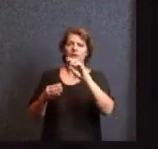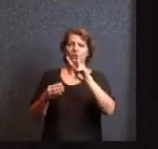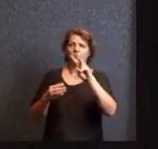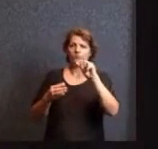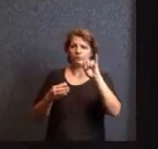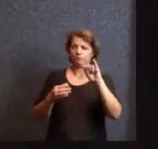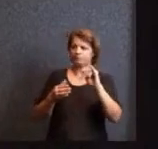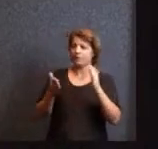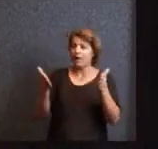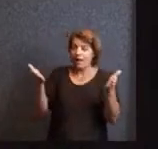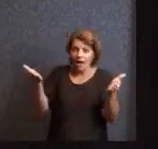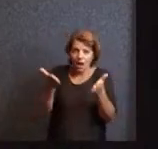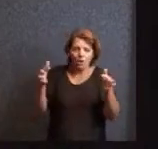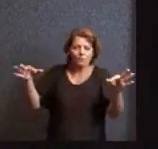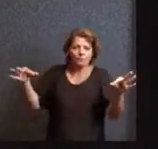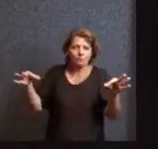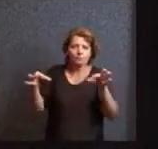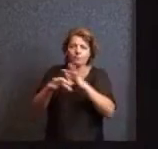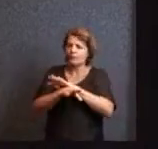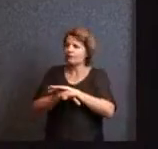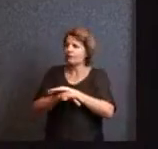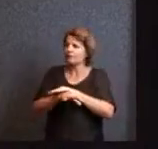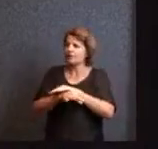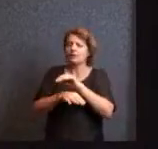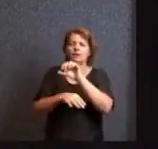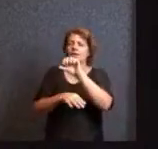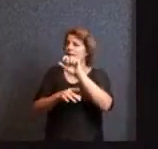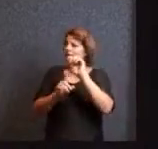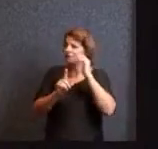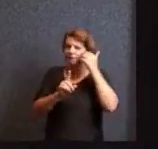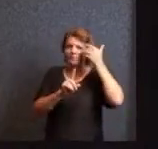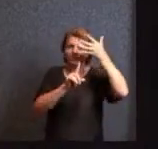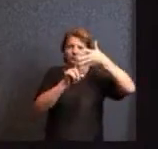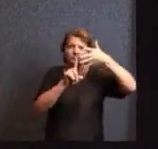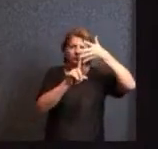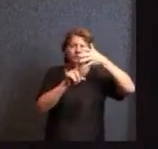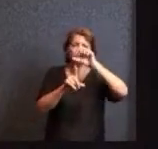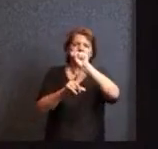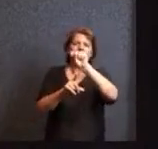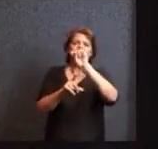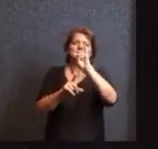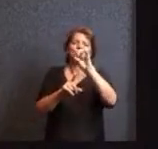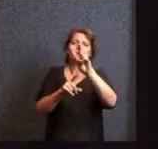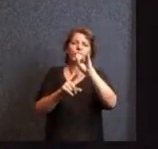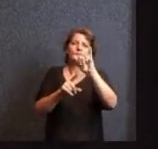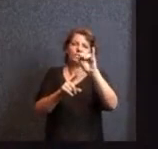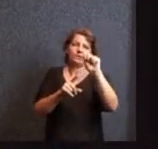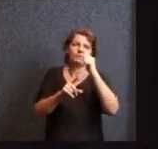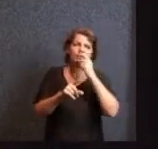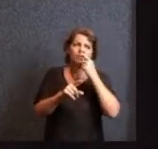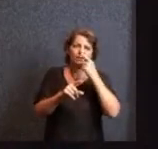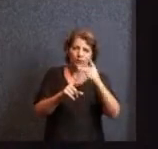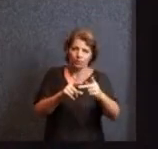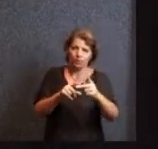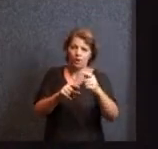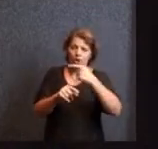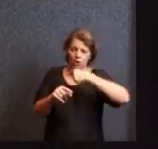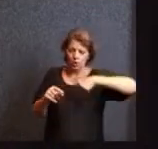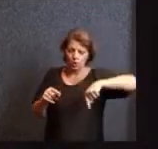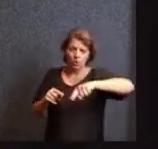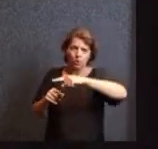encerrar, eu quero dizer um ponto que Silvia falou aqui, que eu acho super importante. Nós não